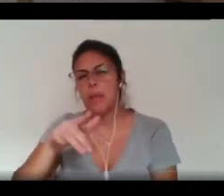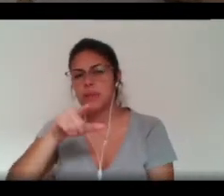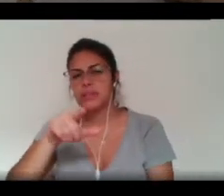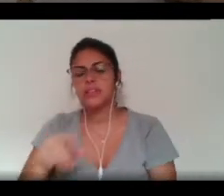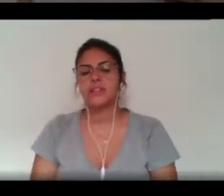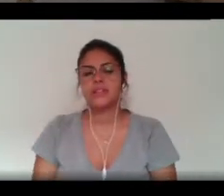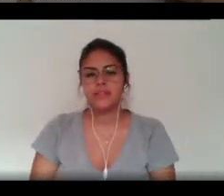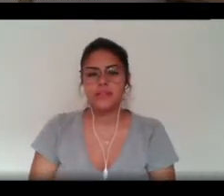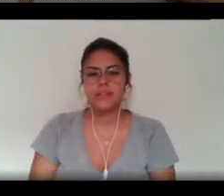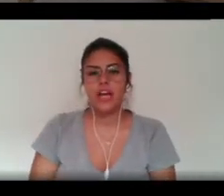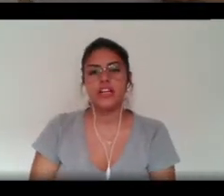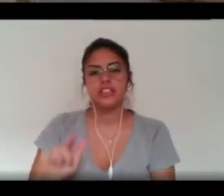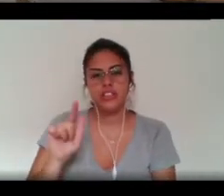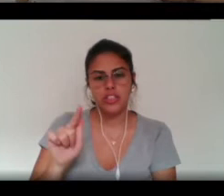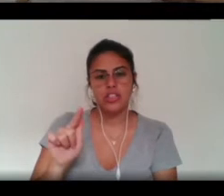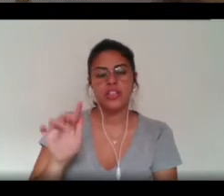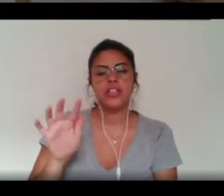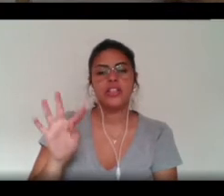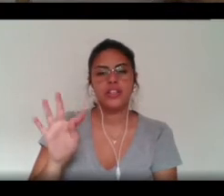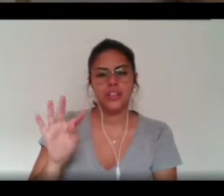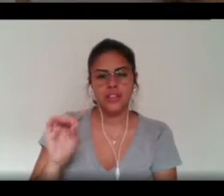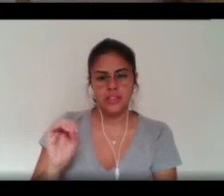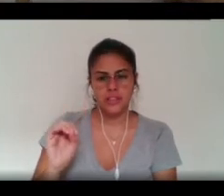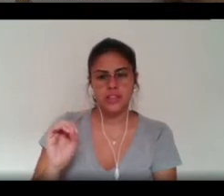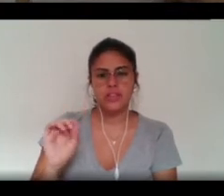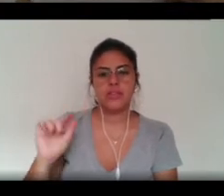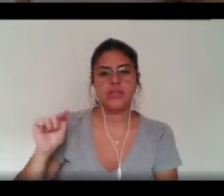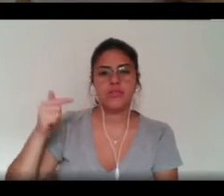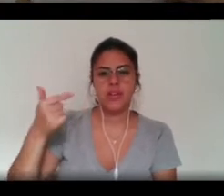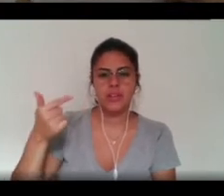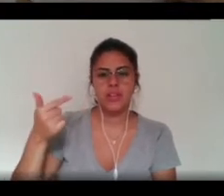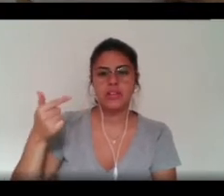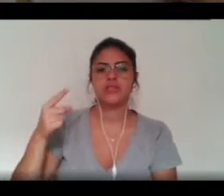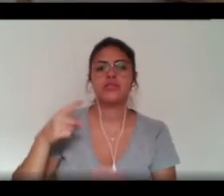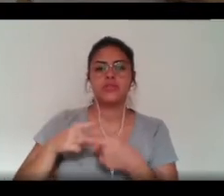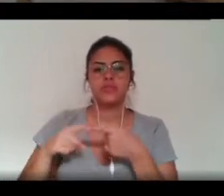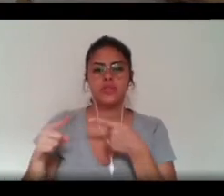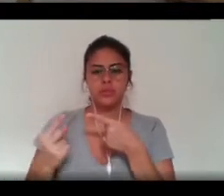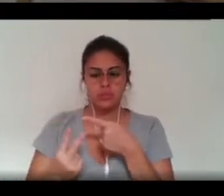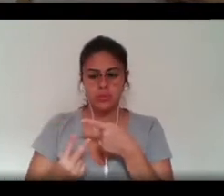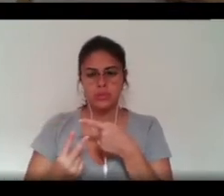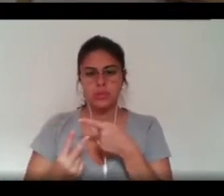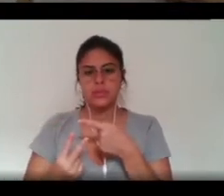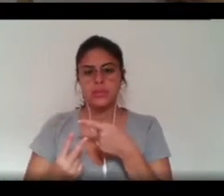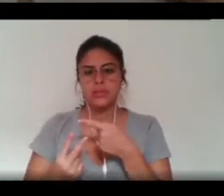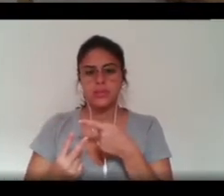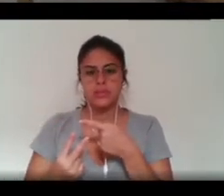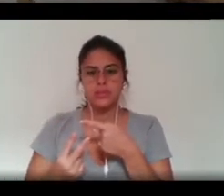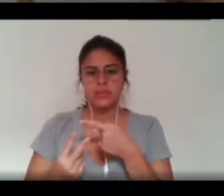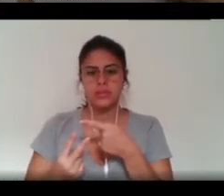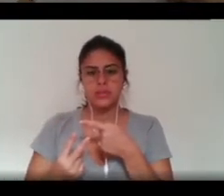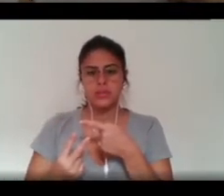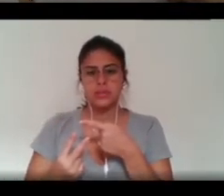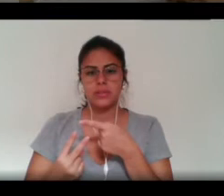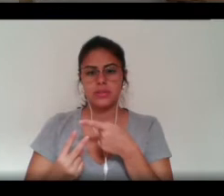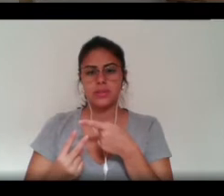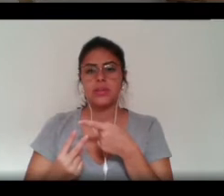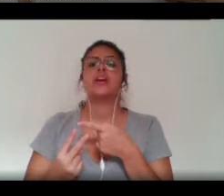G T0 ao quadrado dividido por 2, isso